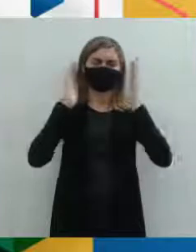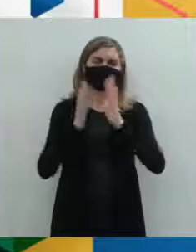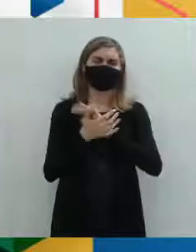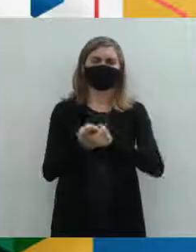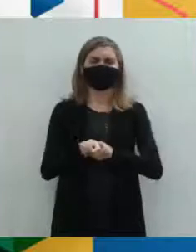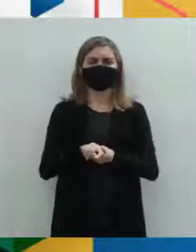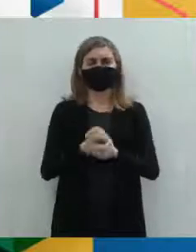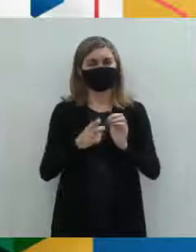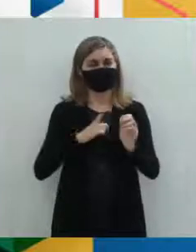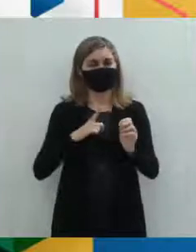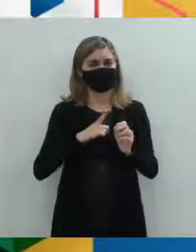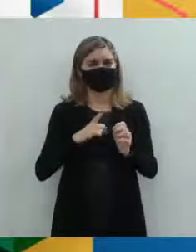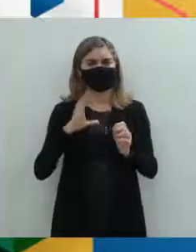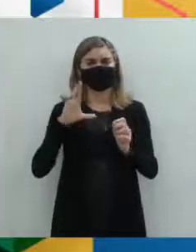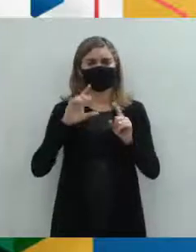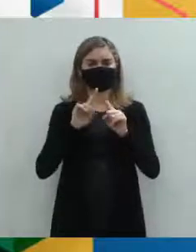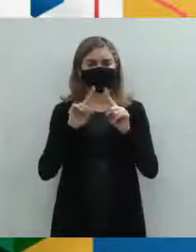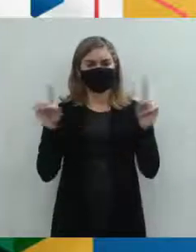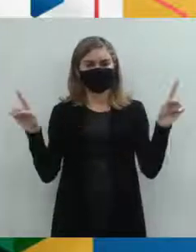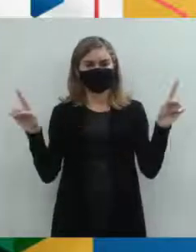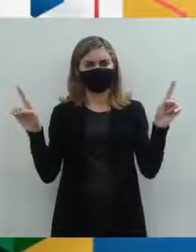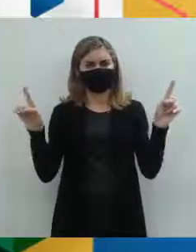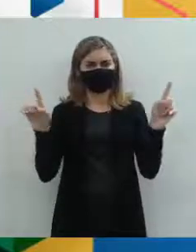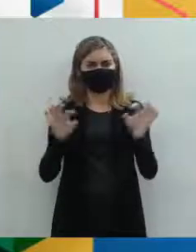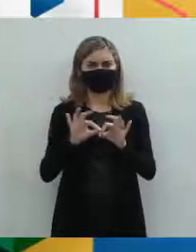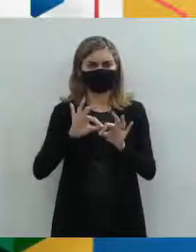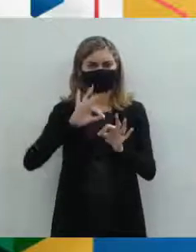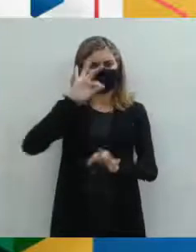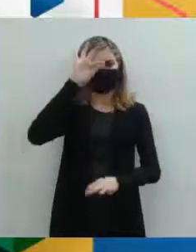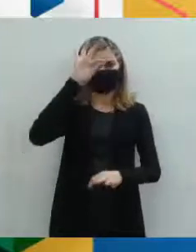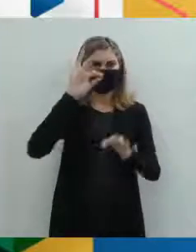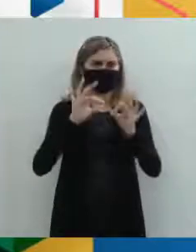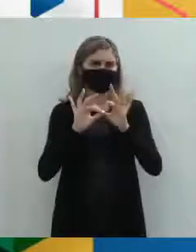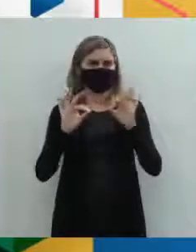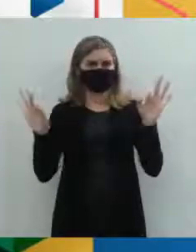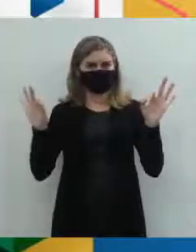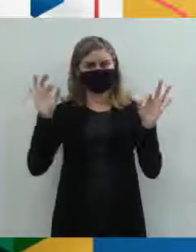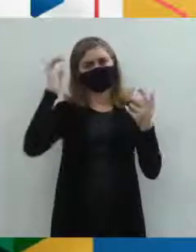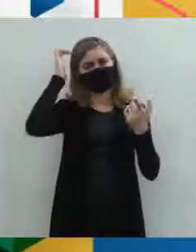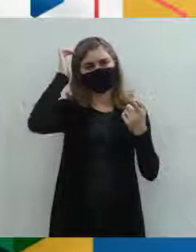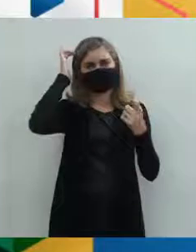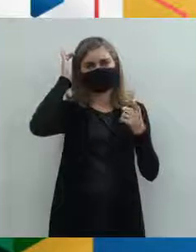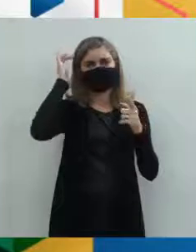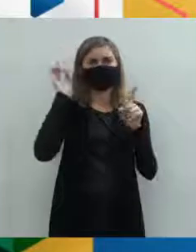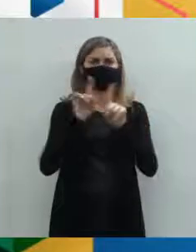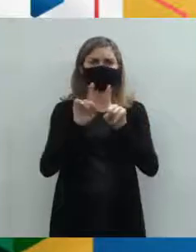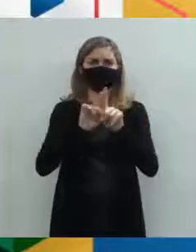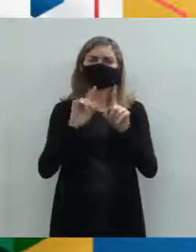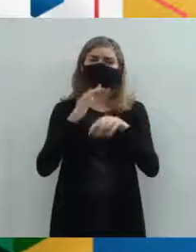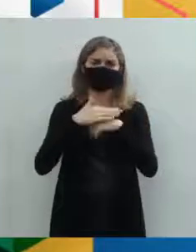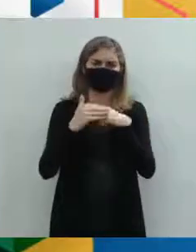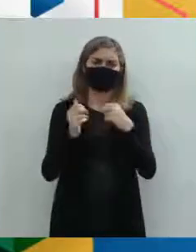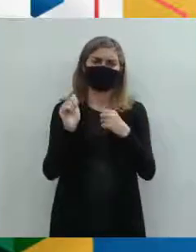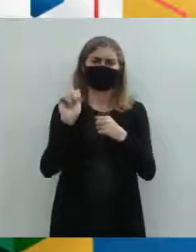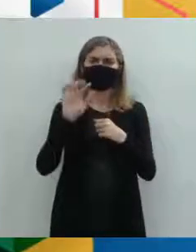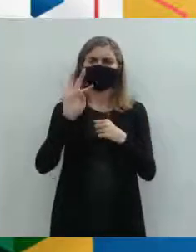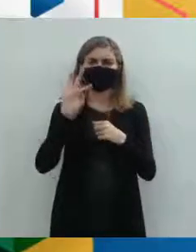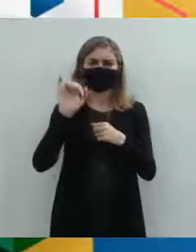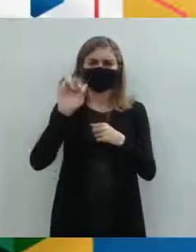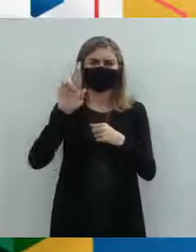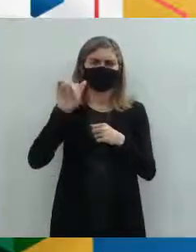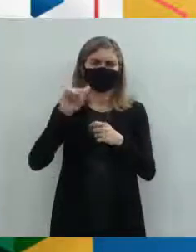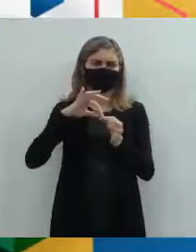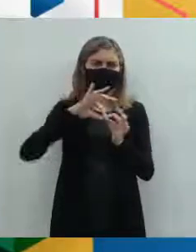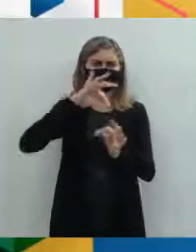bidimensionais. Nós temos o comprimento e a largura, também pode ser chamada de altura, tá, pessoal? Então,